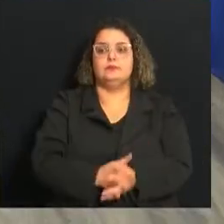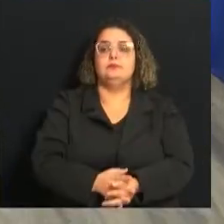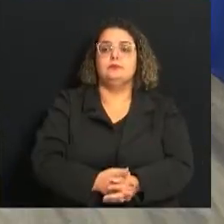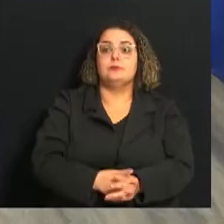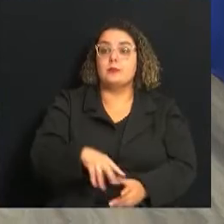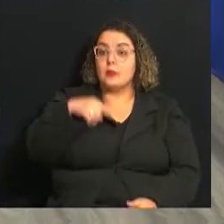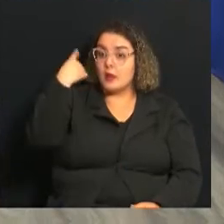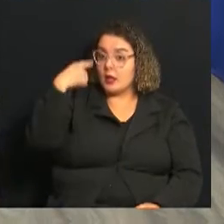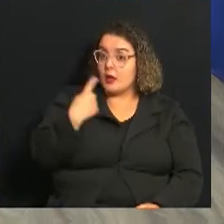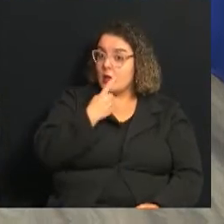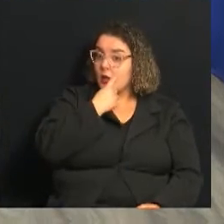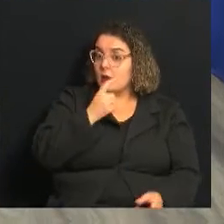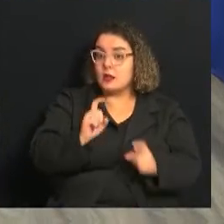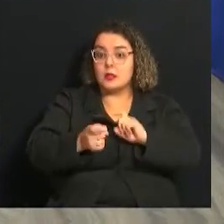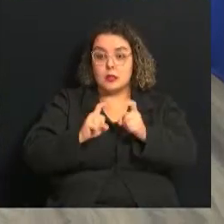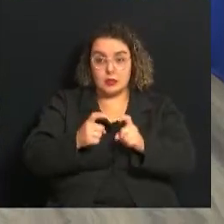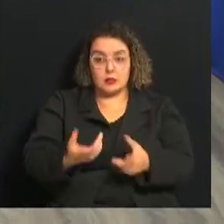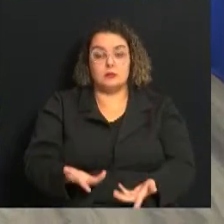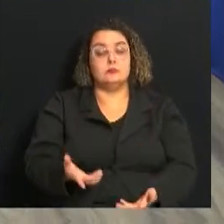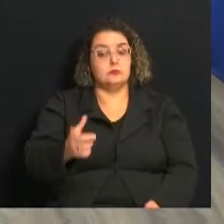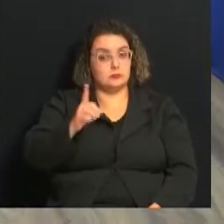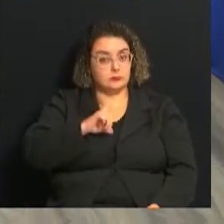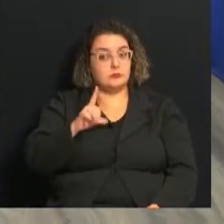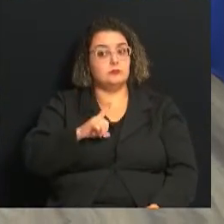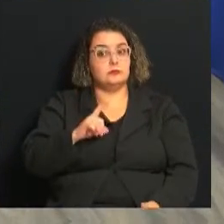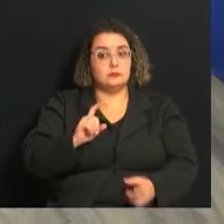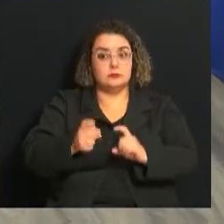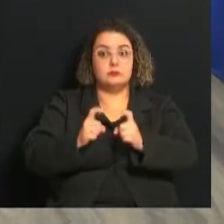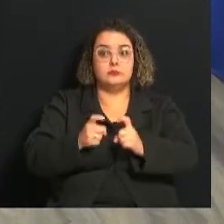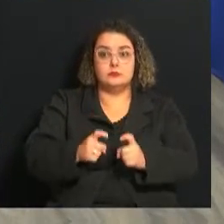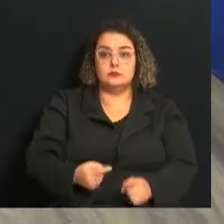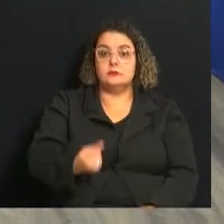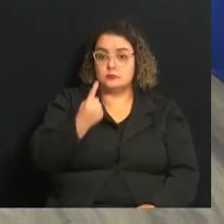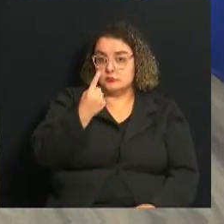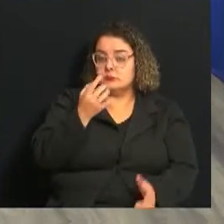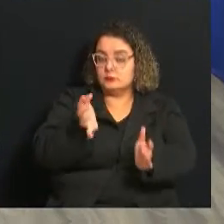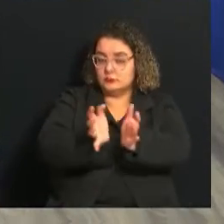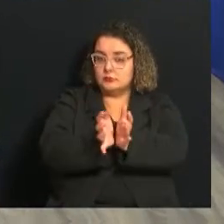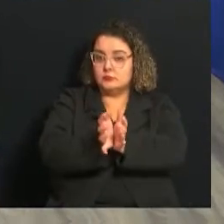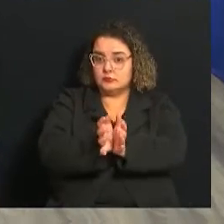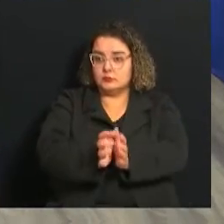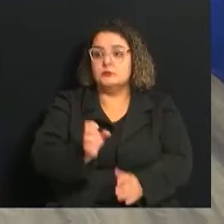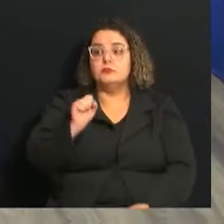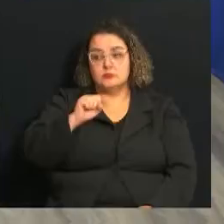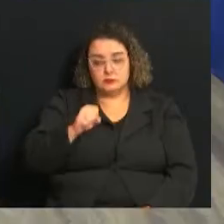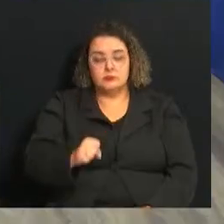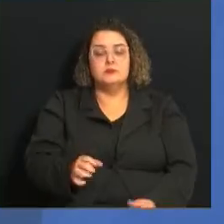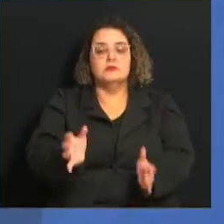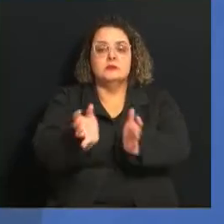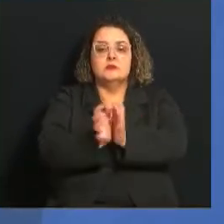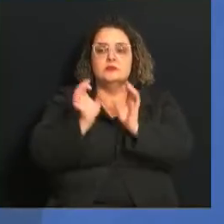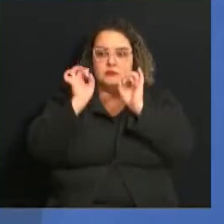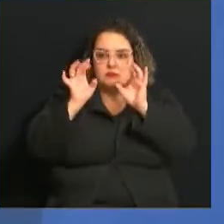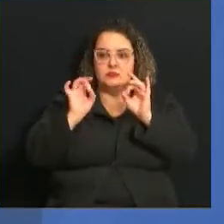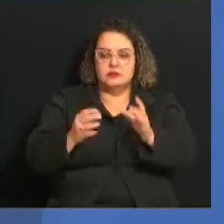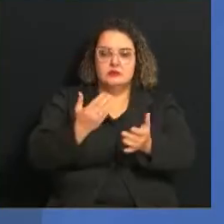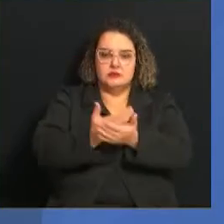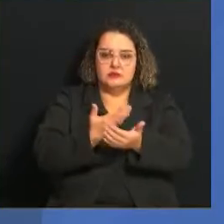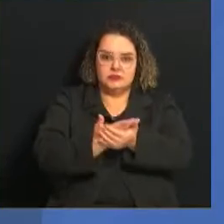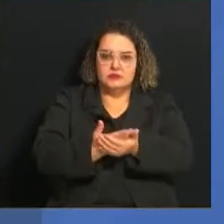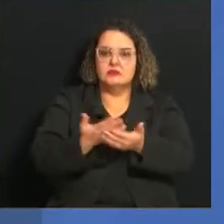falar em reuniões, nós tivemos uma reunião de uma comissão. Uma comissão especial de estudos que